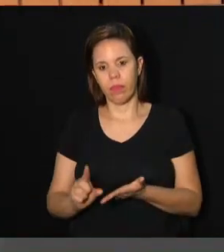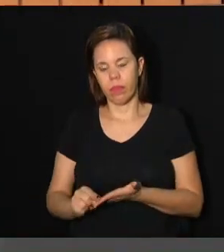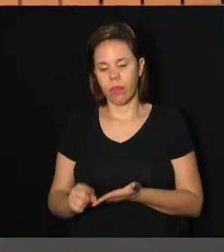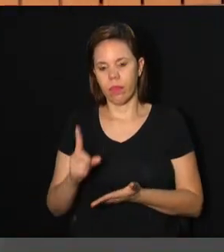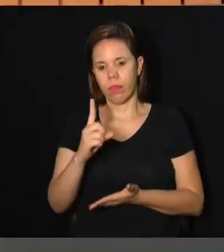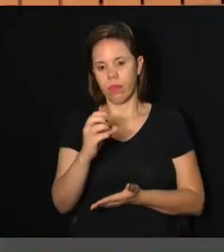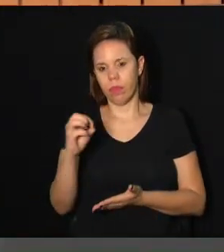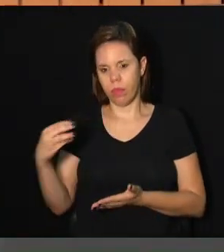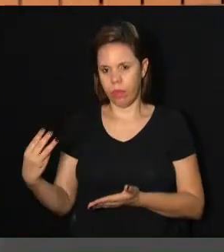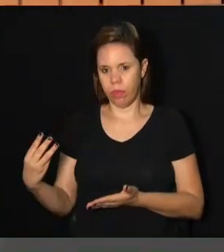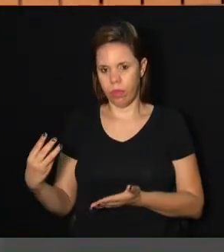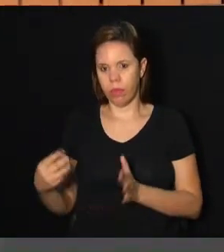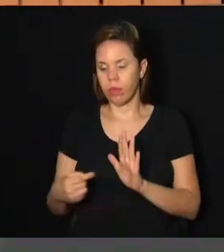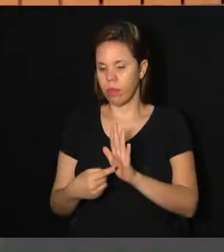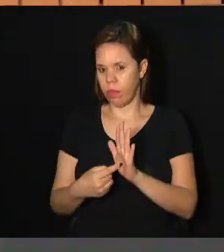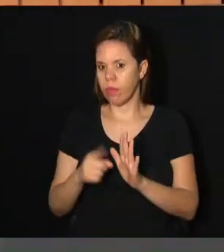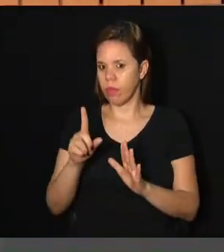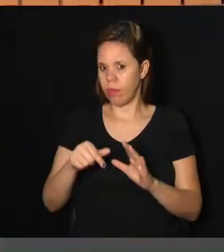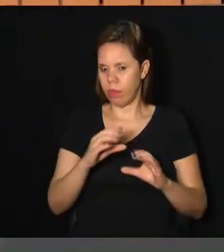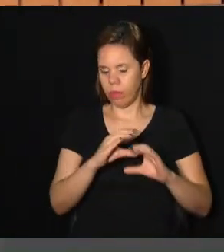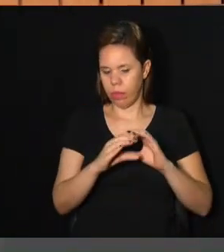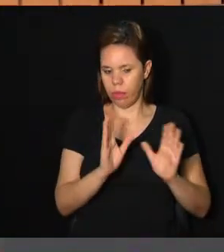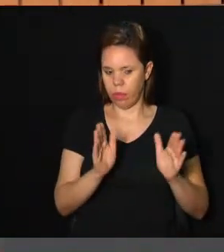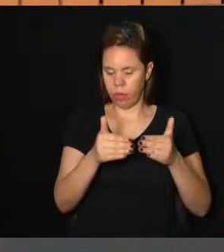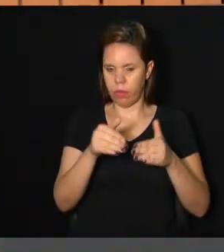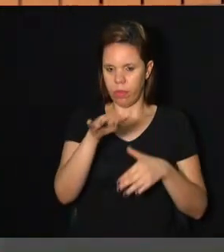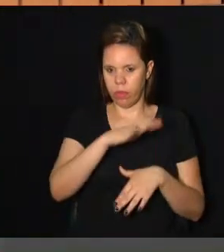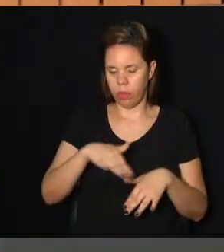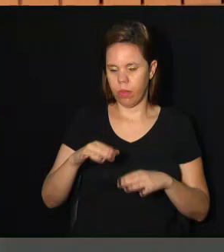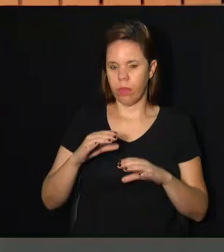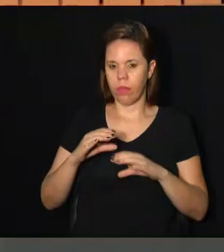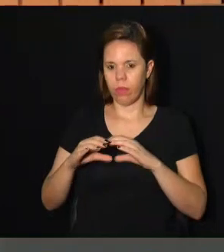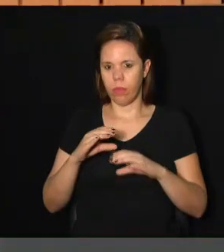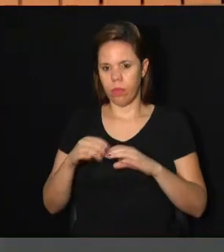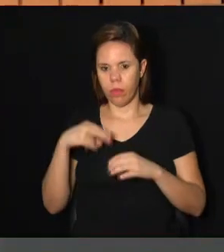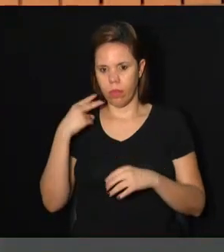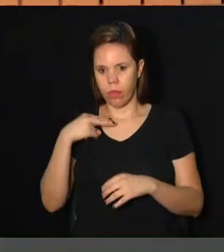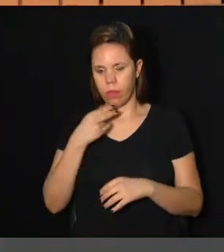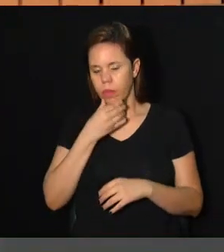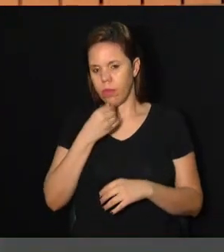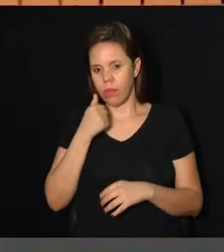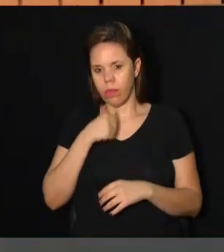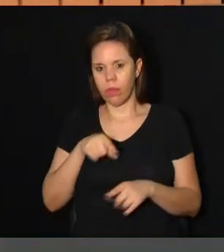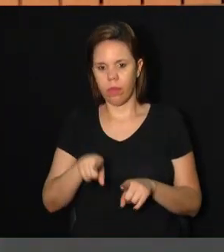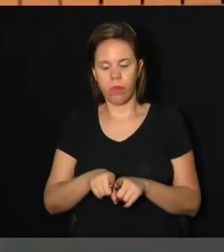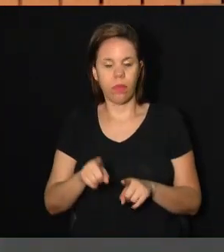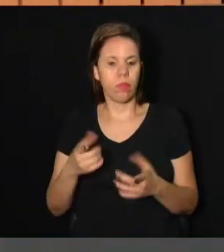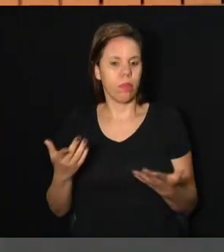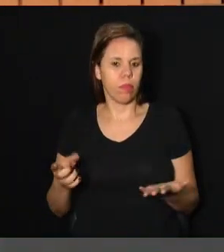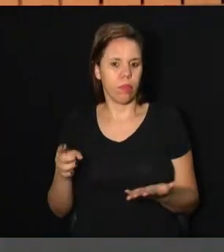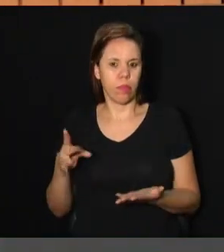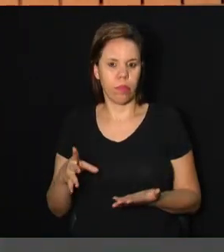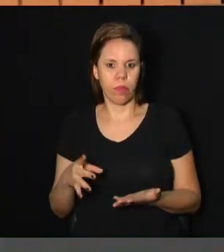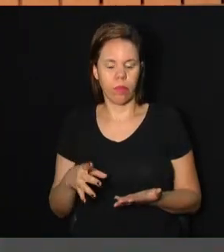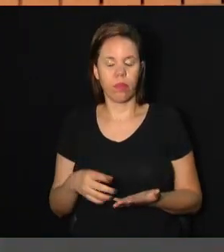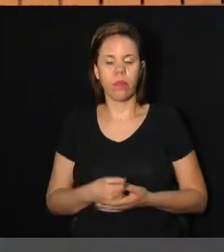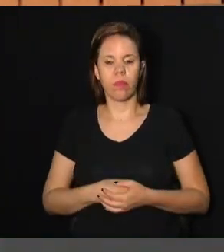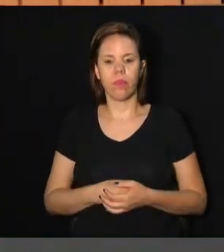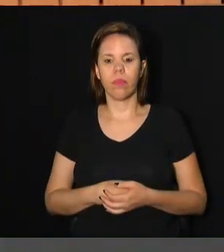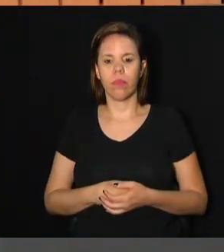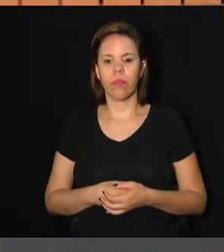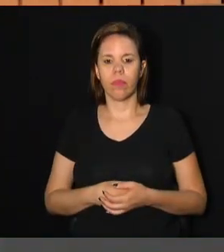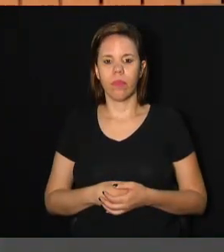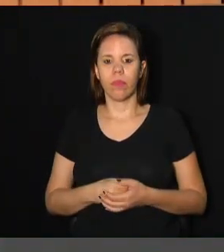será destinado aos comunicados dos vereadores e vereadoras, portanto, a exceção seria sua destinação